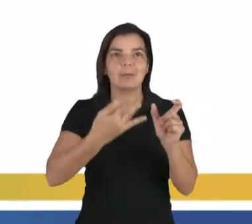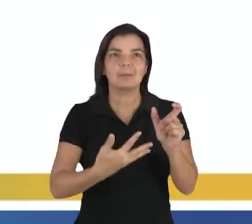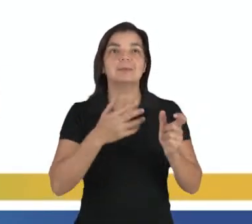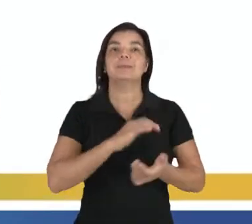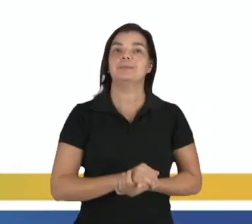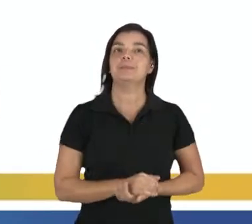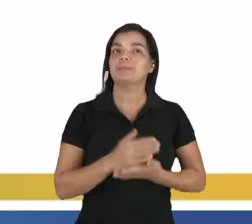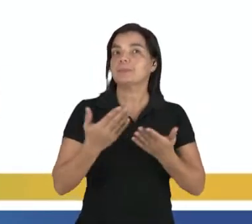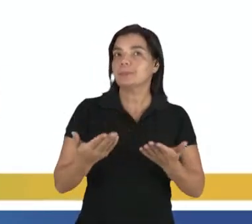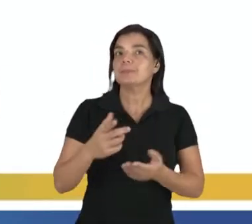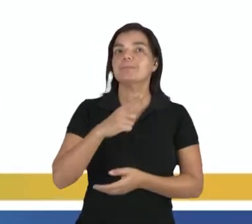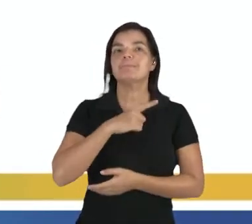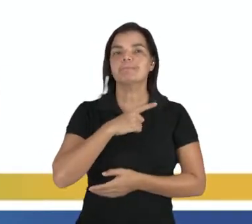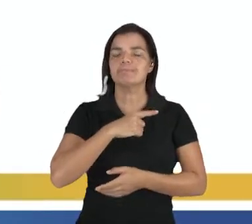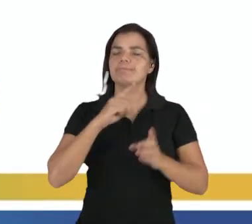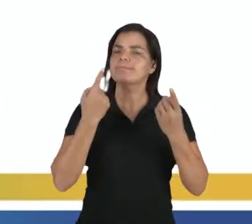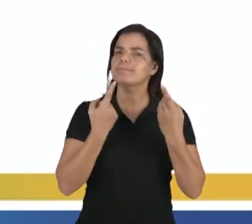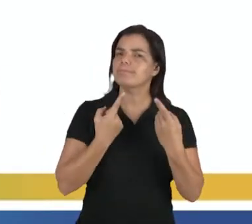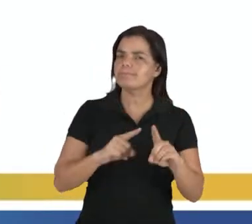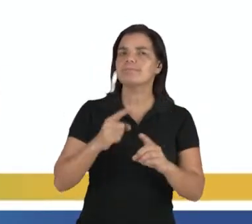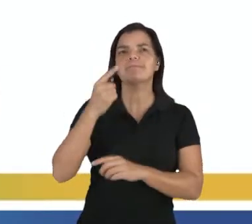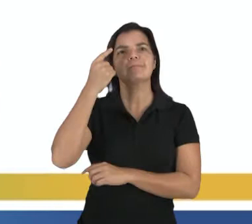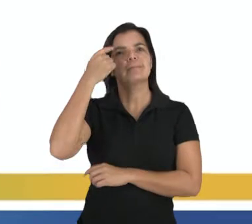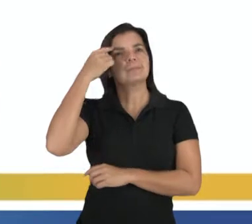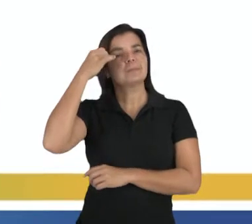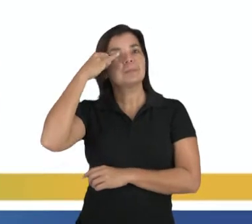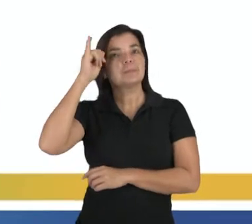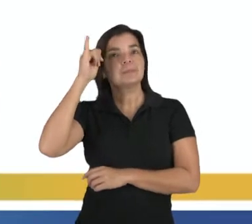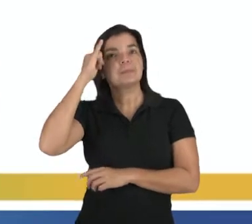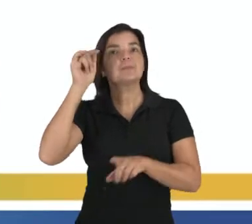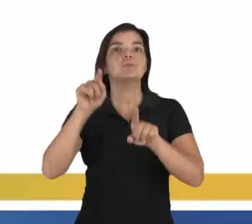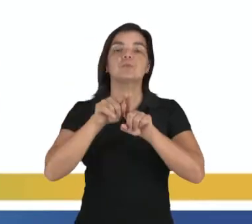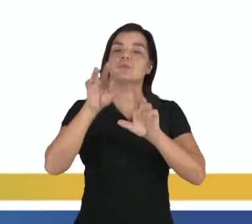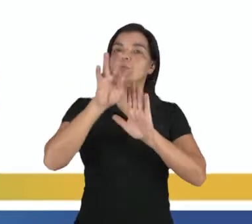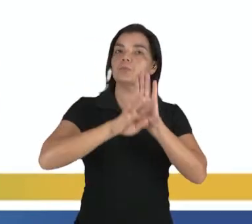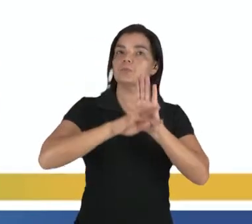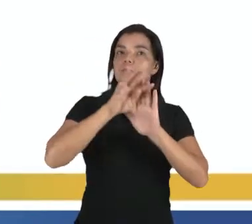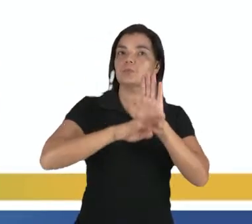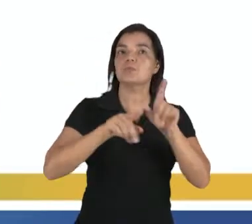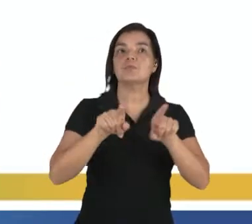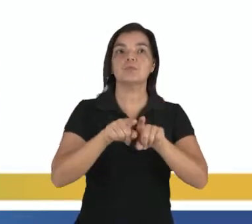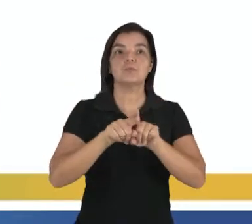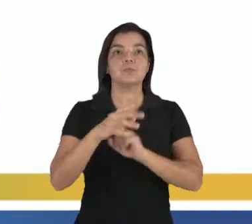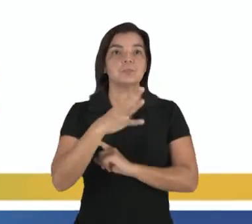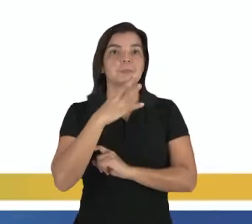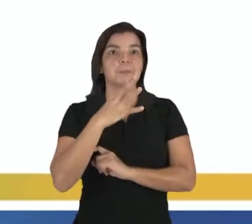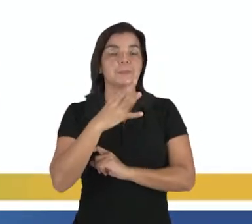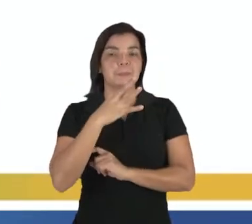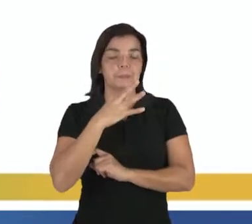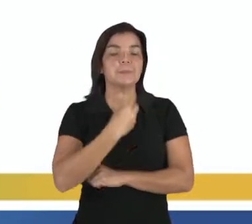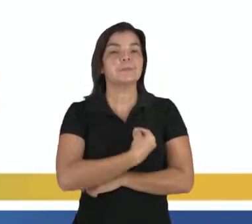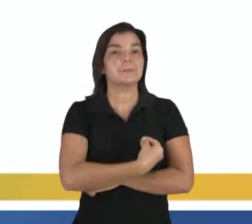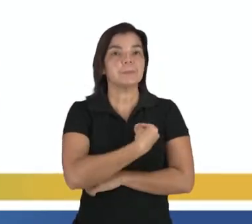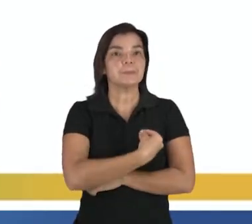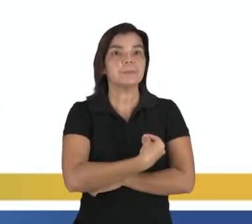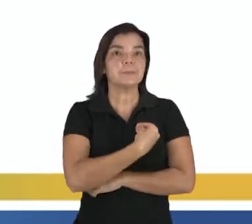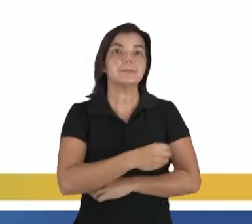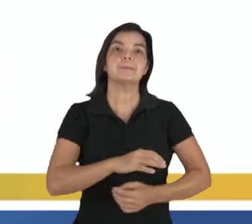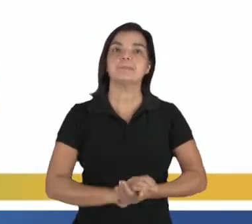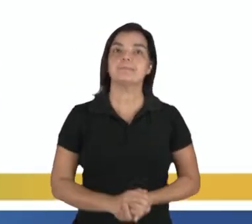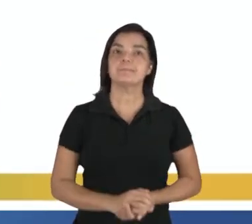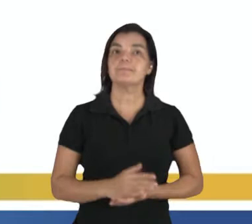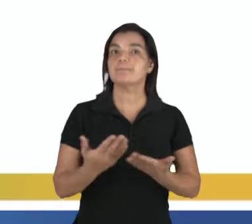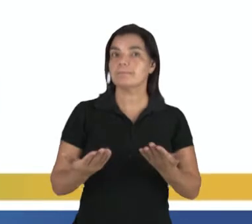palavras. Por essa razão, temos que confrontar as ideias do texto com o conhecimento acumulado em nossa